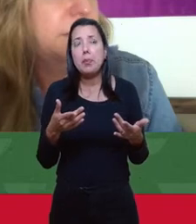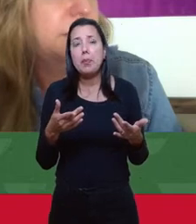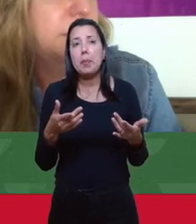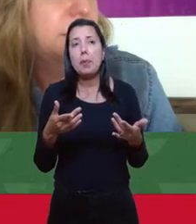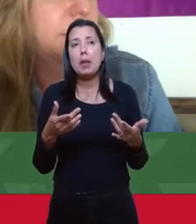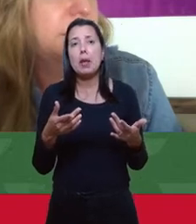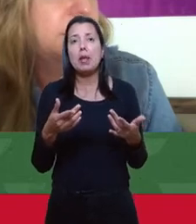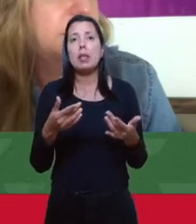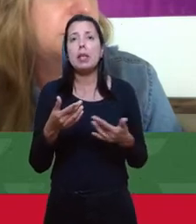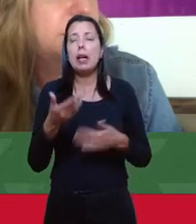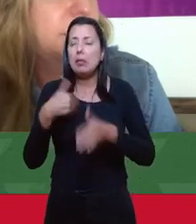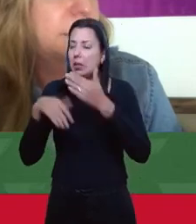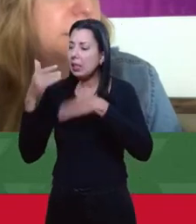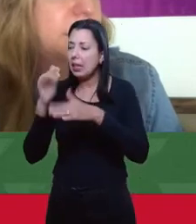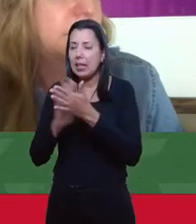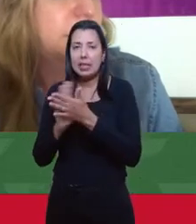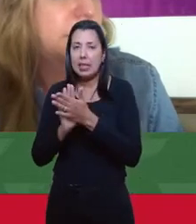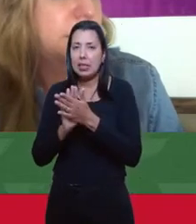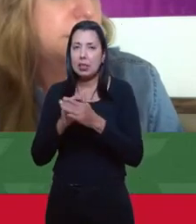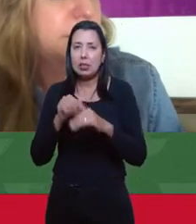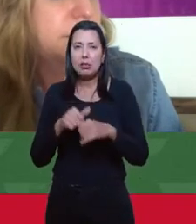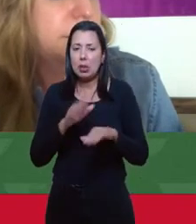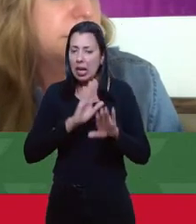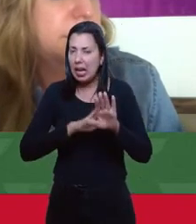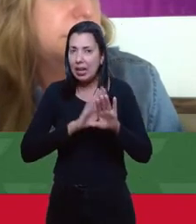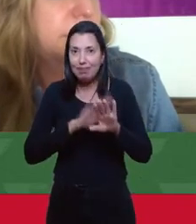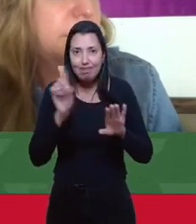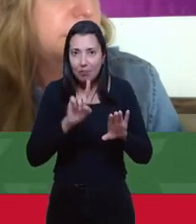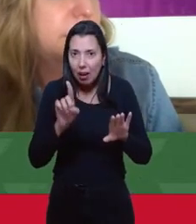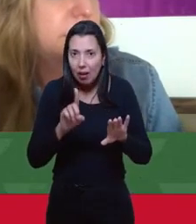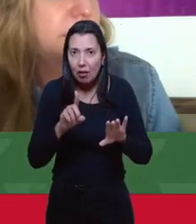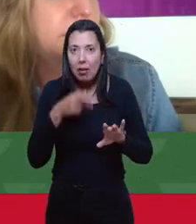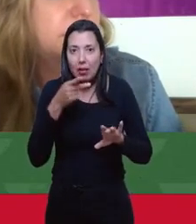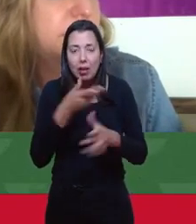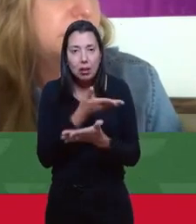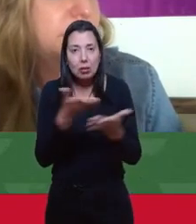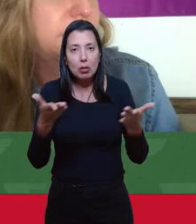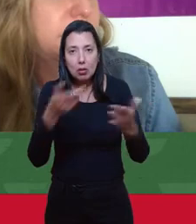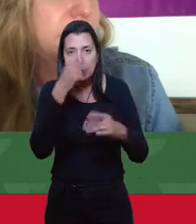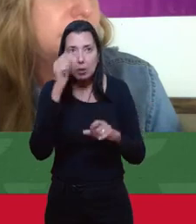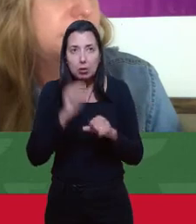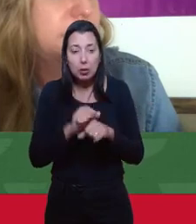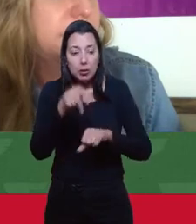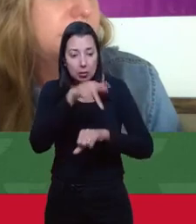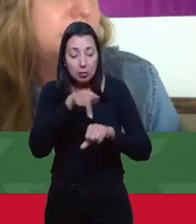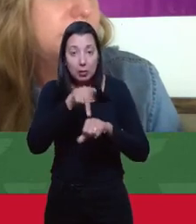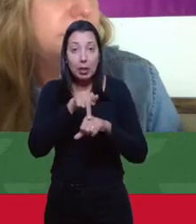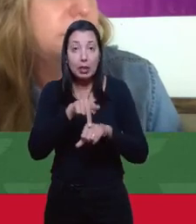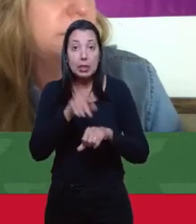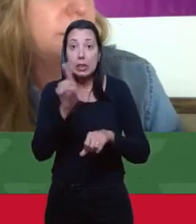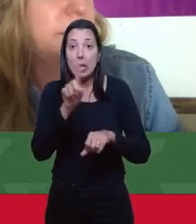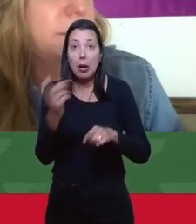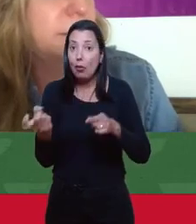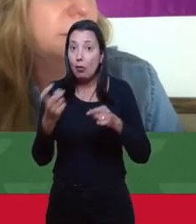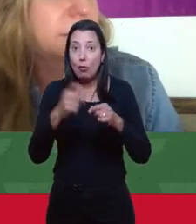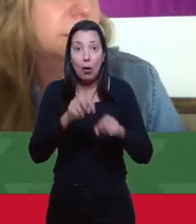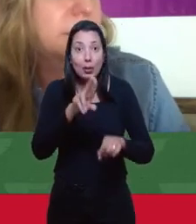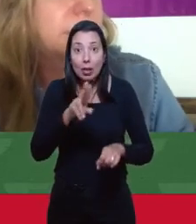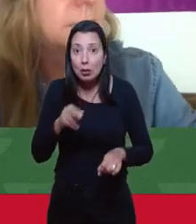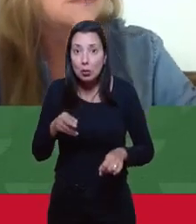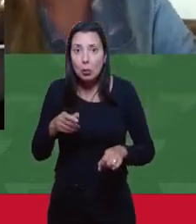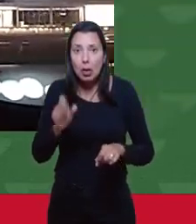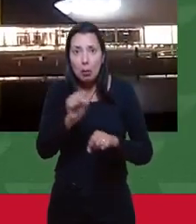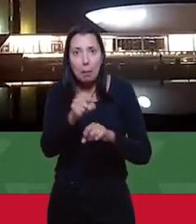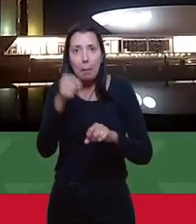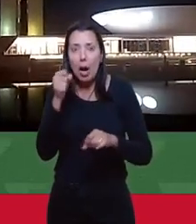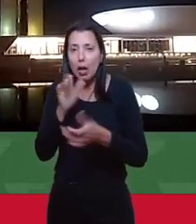sem recuar um momento. A gente não vai voltar para o armário, é isso. Eu quero dizer a todos os conservadores desse país, nós não voltaremos para o